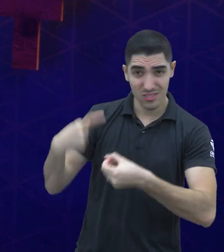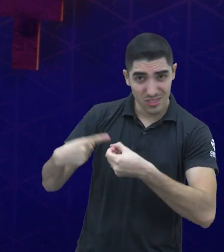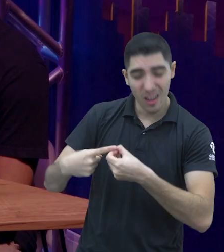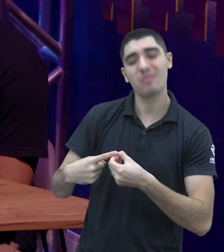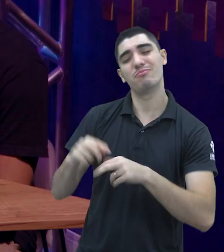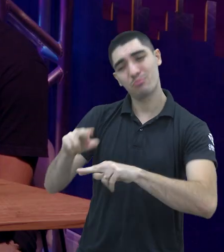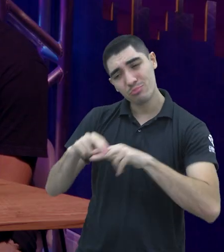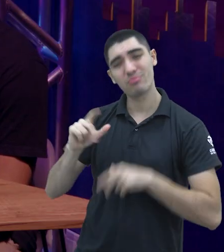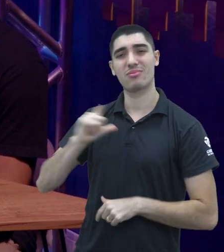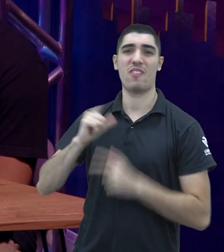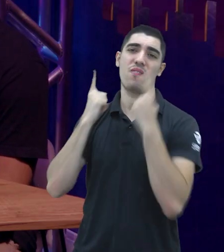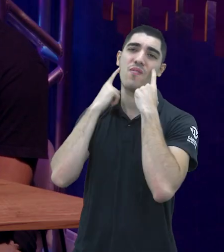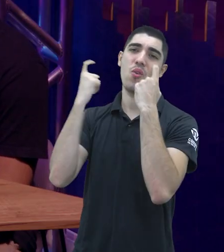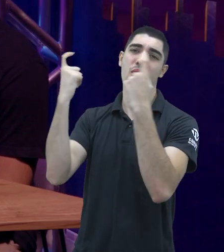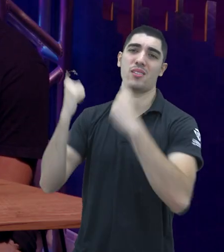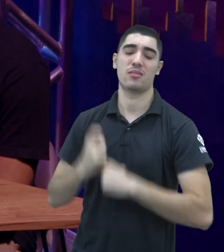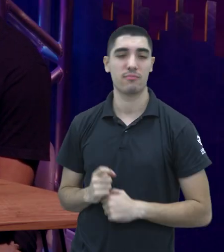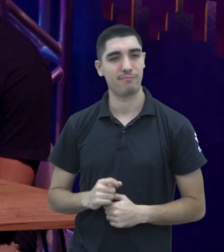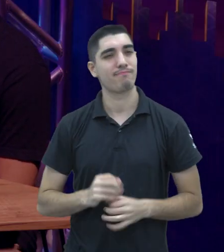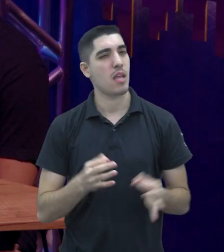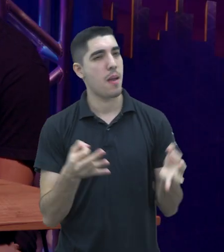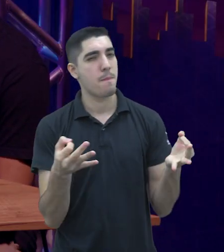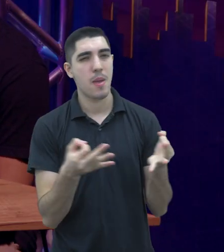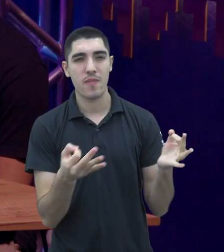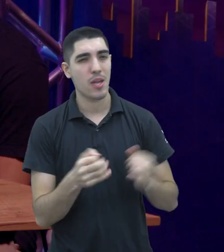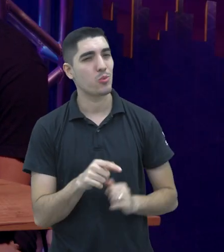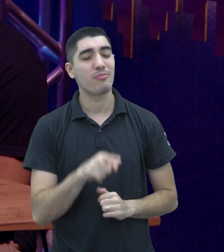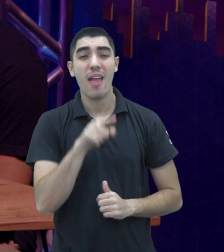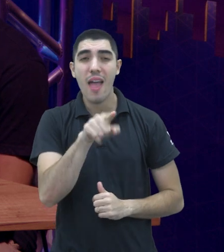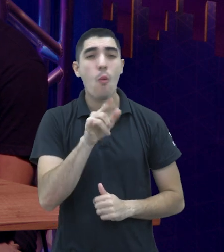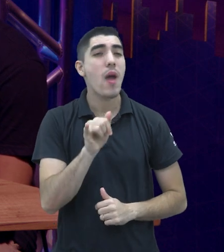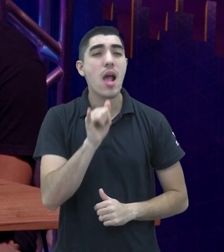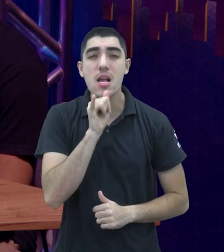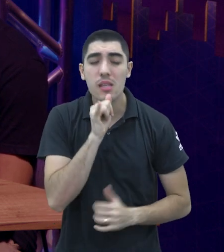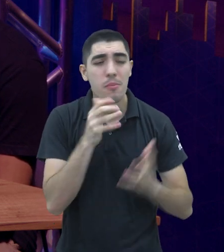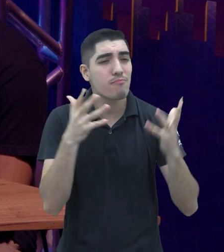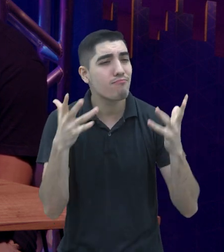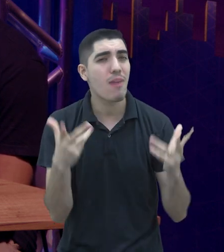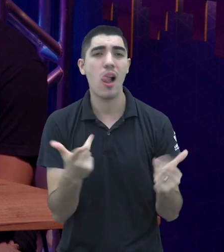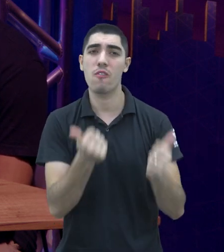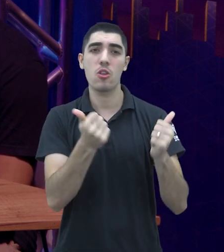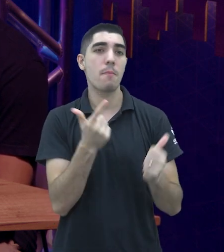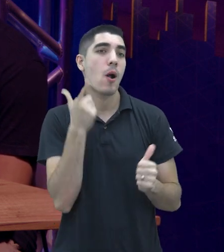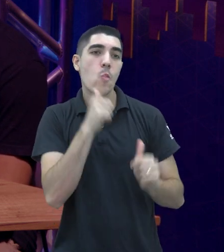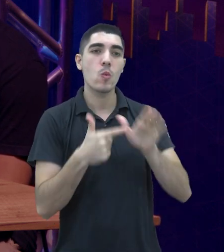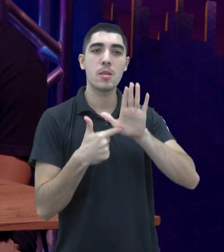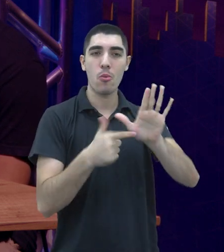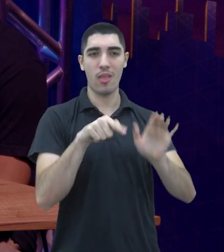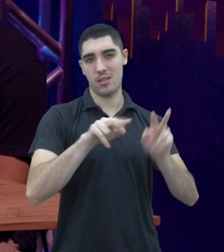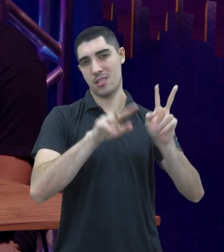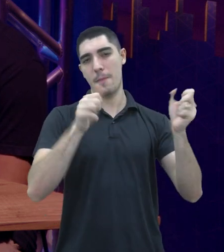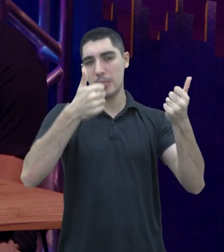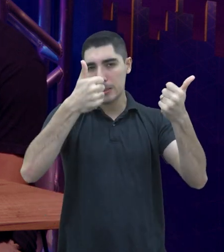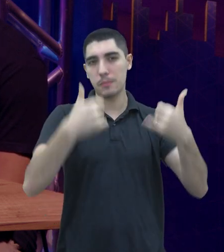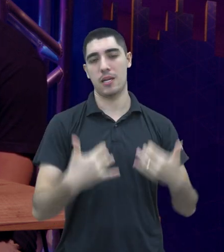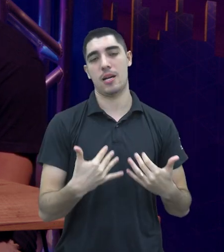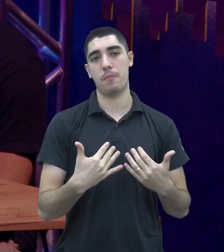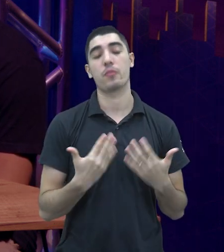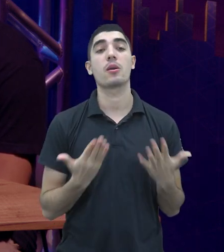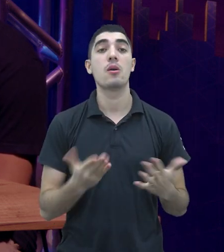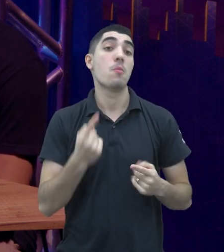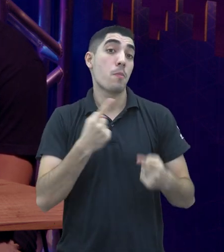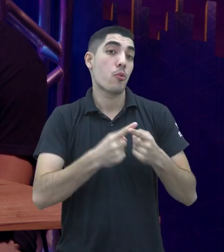na cidade. Perfeito. É uma ótima analogia, né, Samuel, pra gente pensar esse tema que é complicado, mas que se a gente levar,